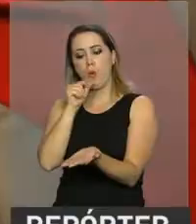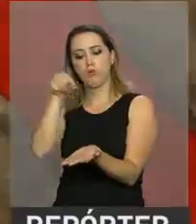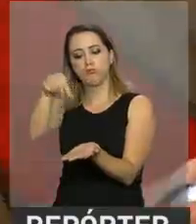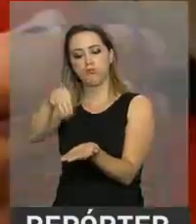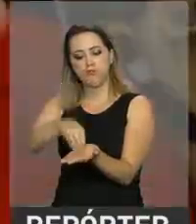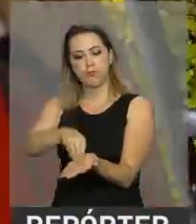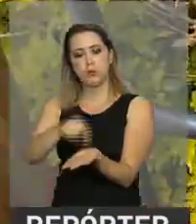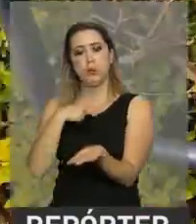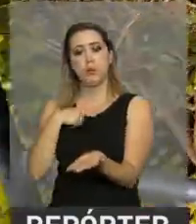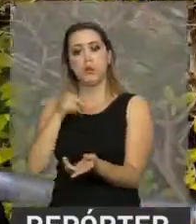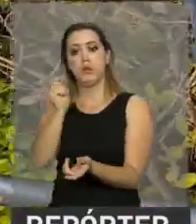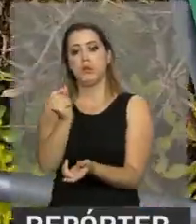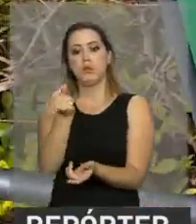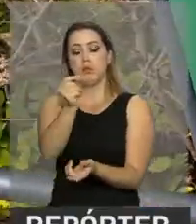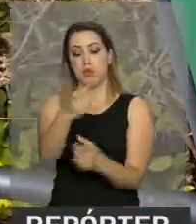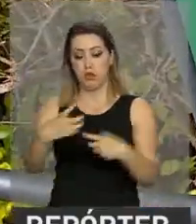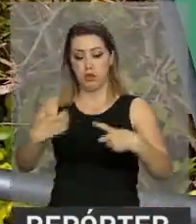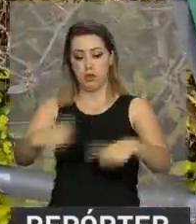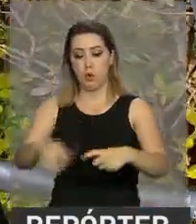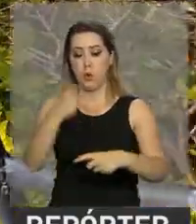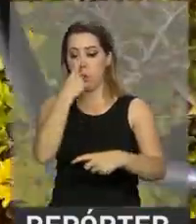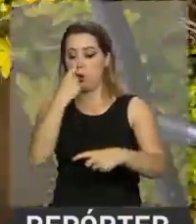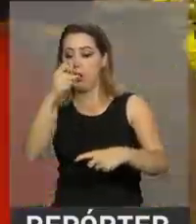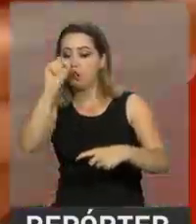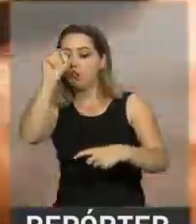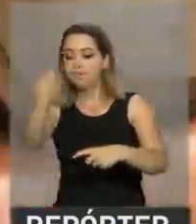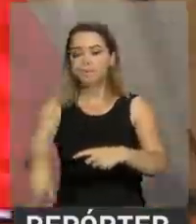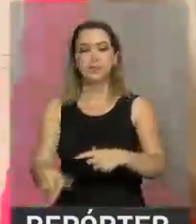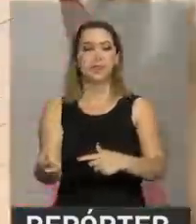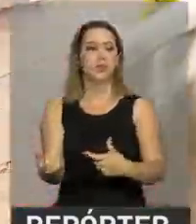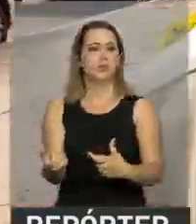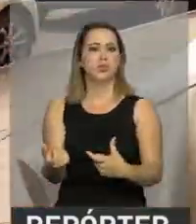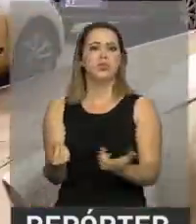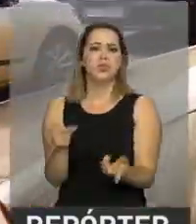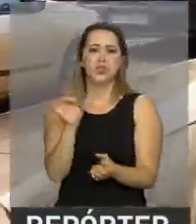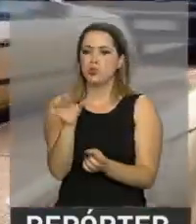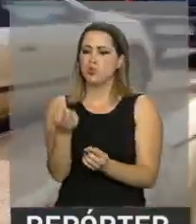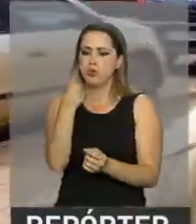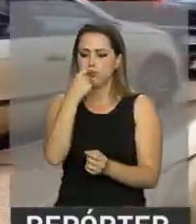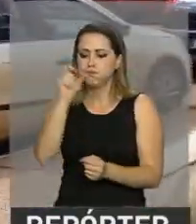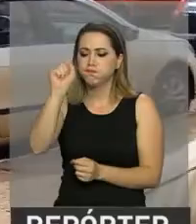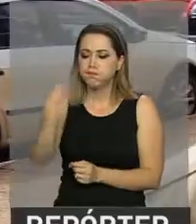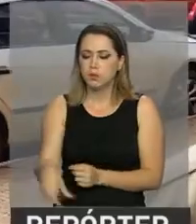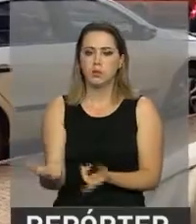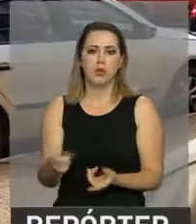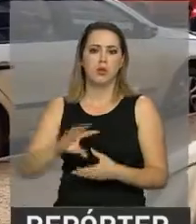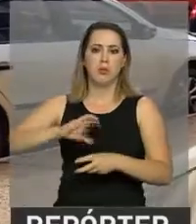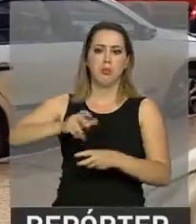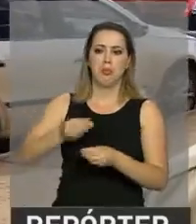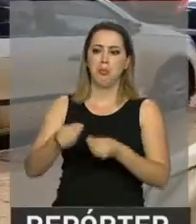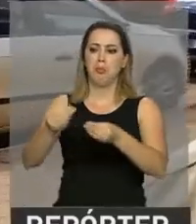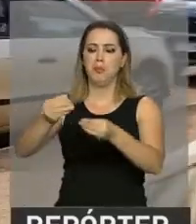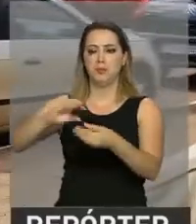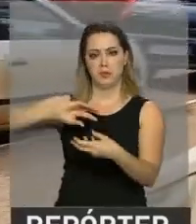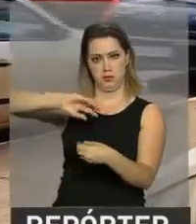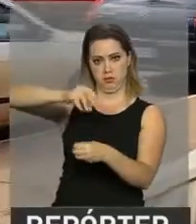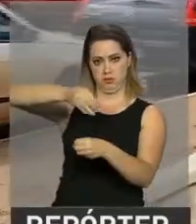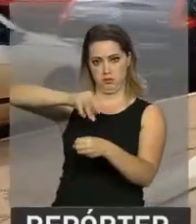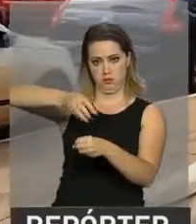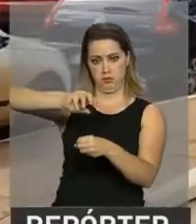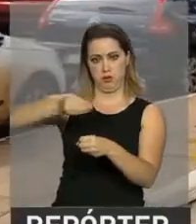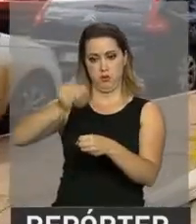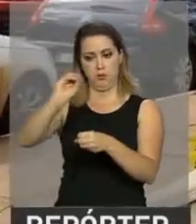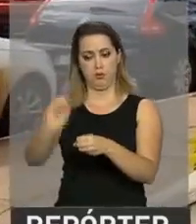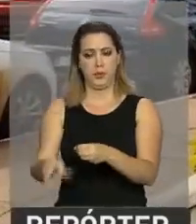os coletores de lixo. É só colocar, as pessoas vão e colocam esse tampos de garrafa, copo descartável, eles